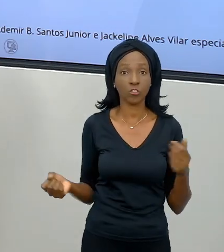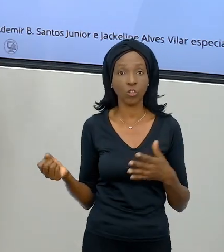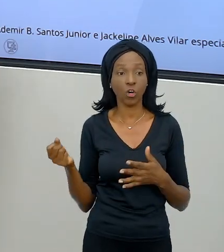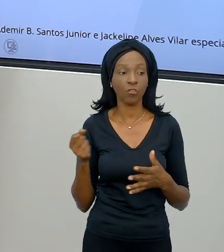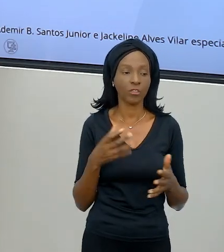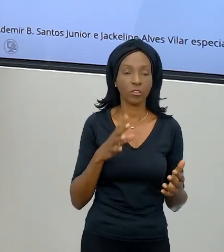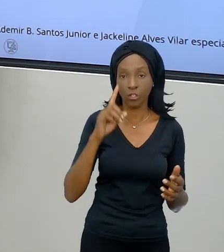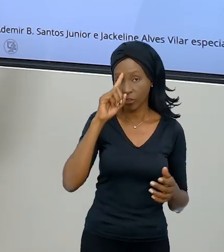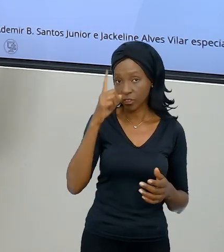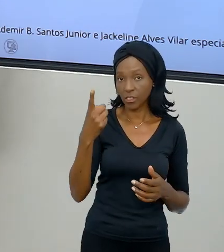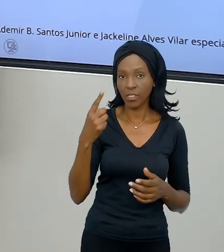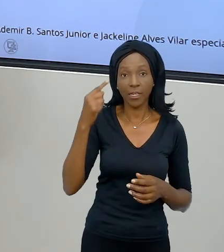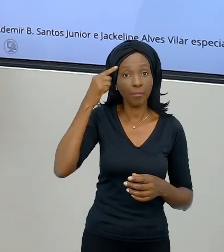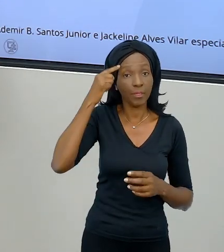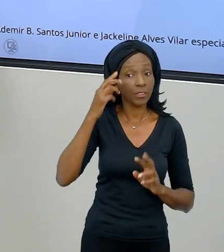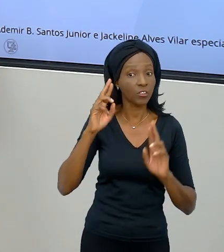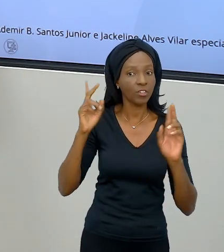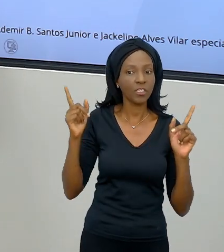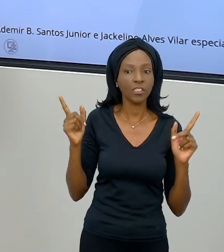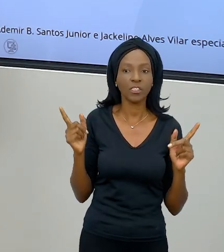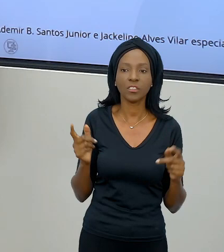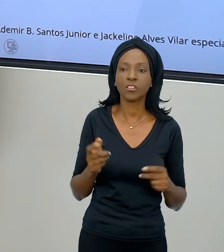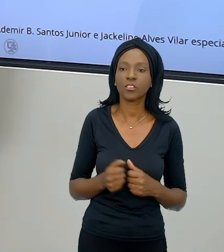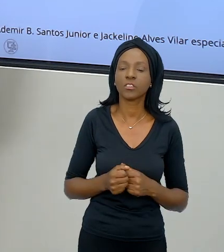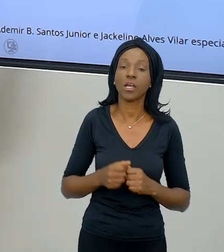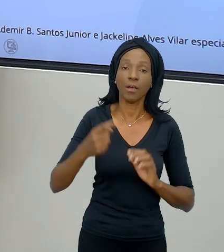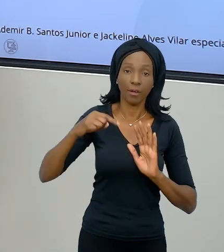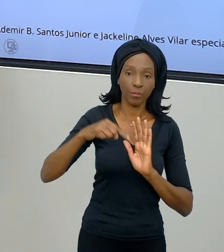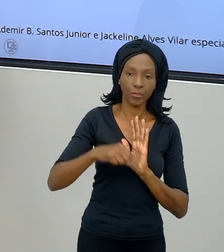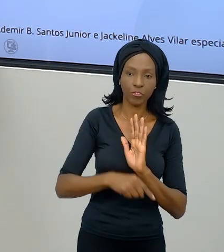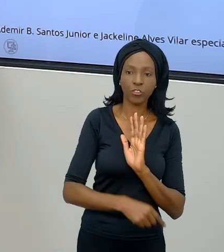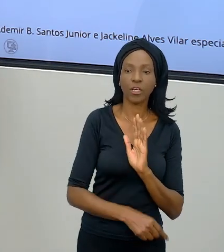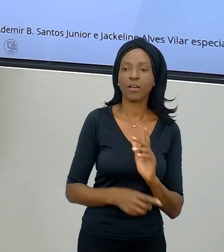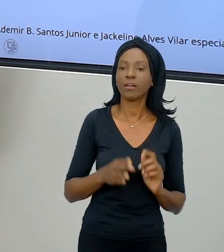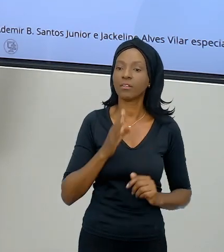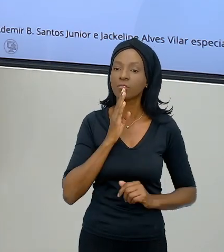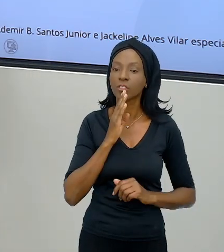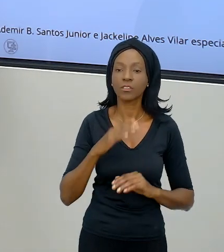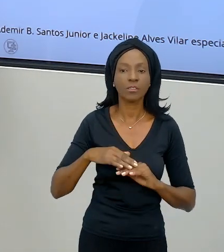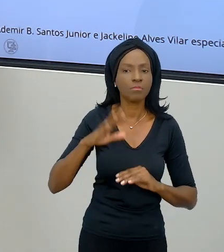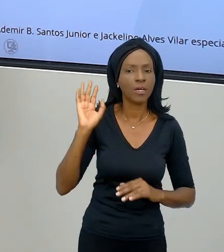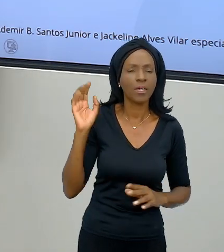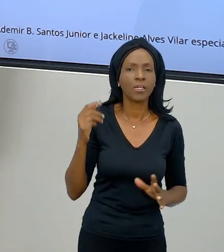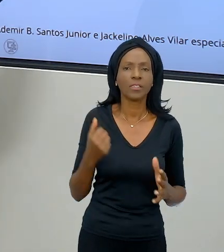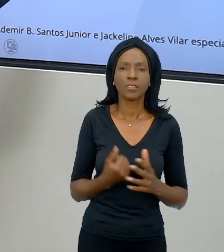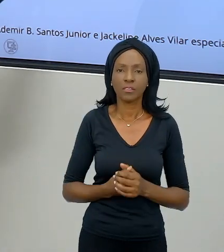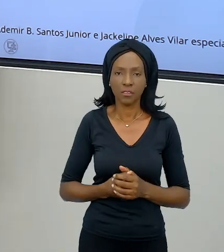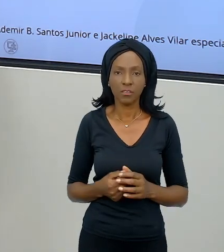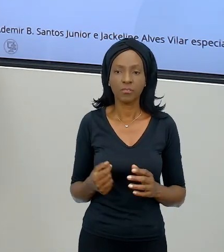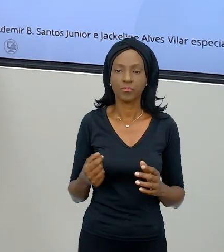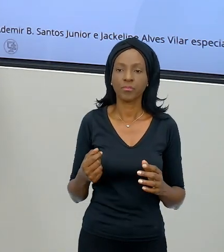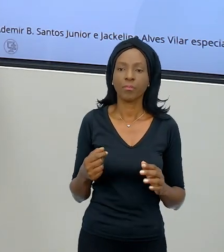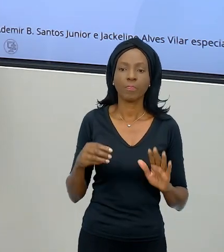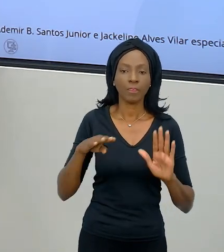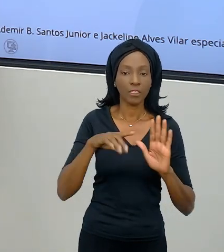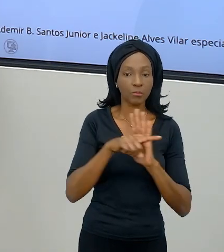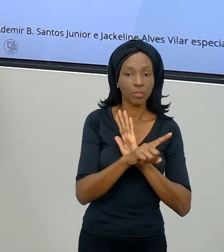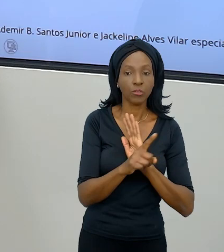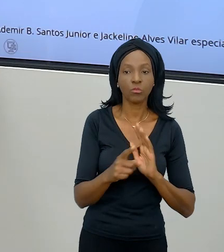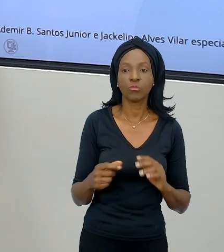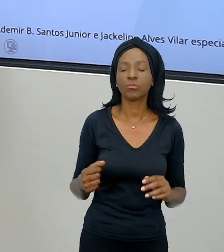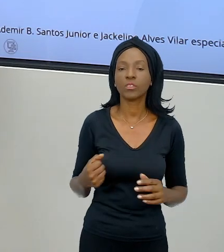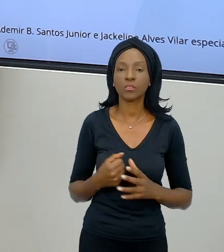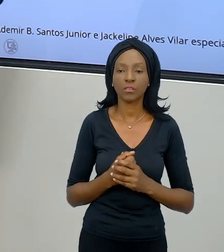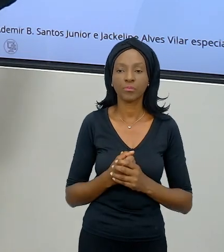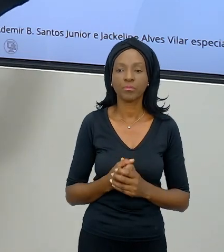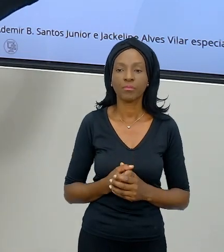pensar fora da caixa, né? Então, veja, precisa aprofundar, né, em relação às perguntas e